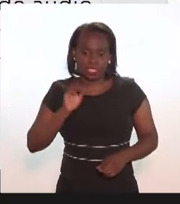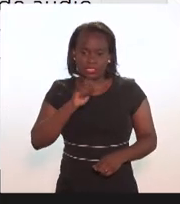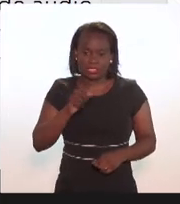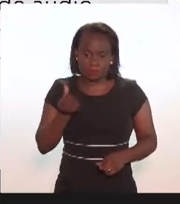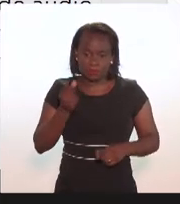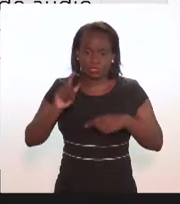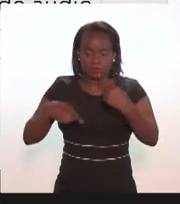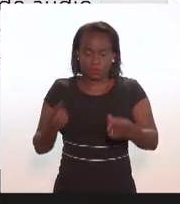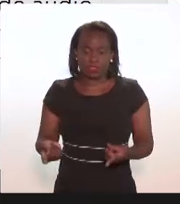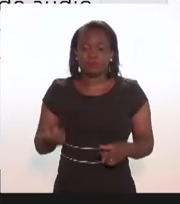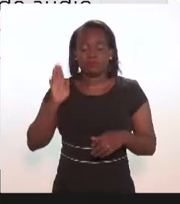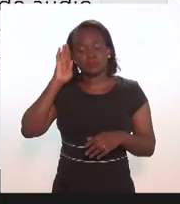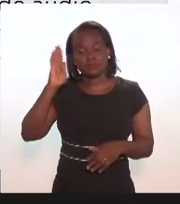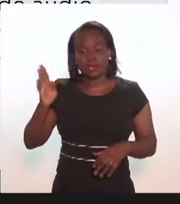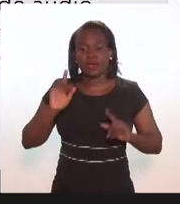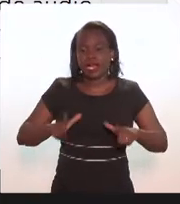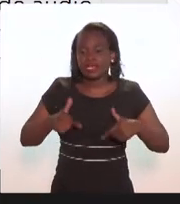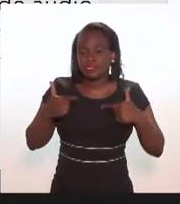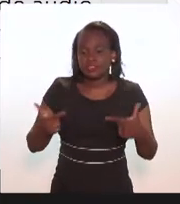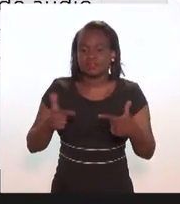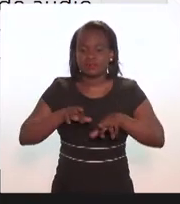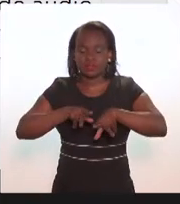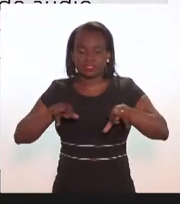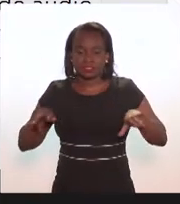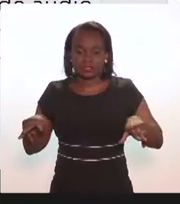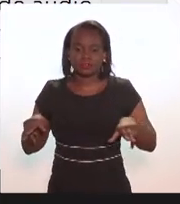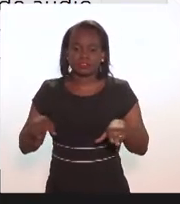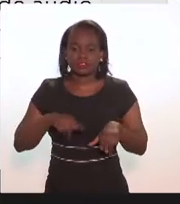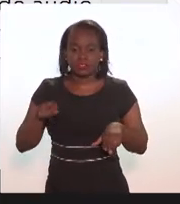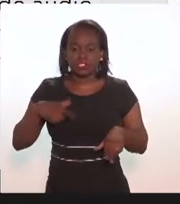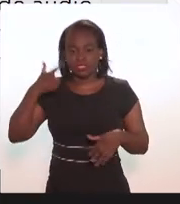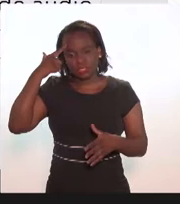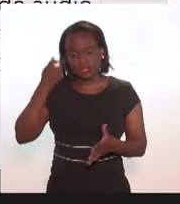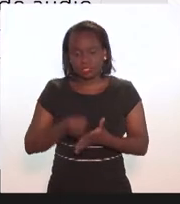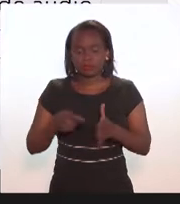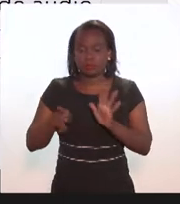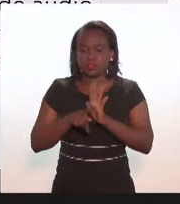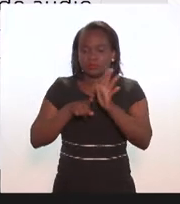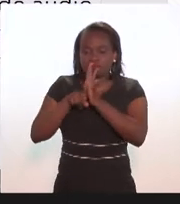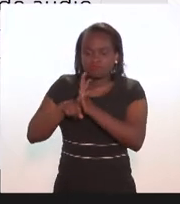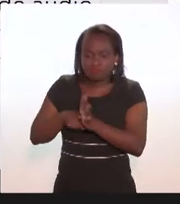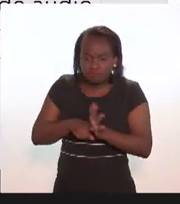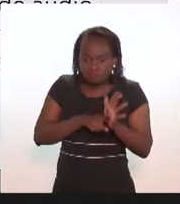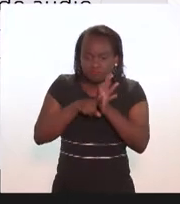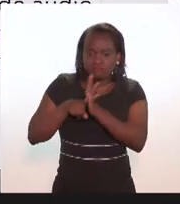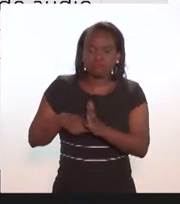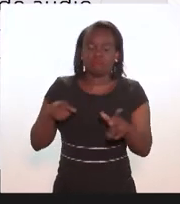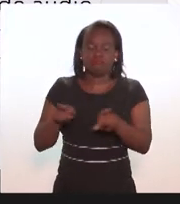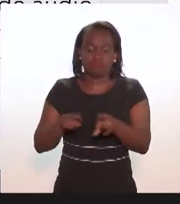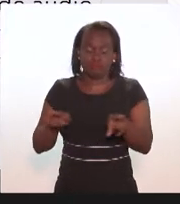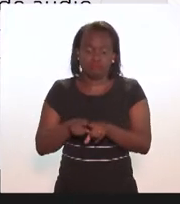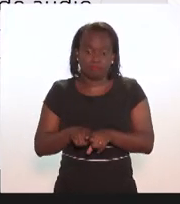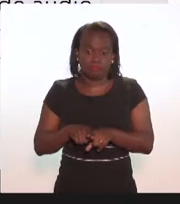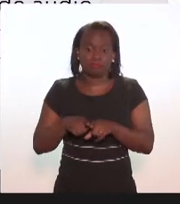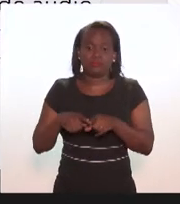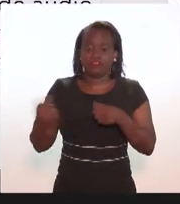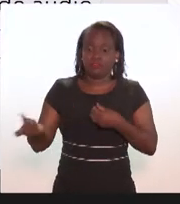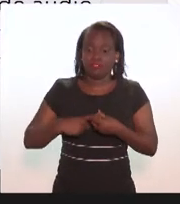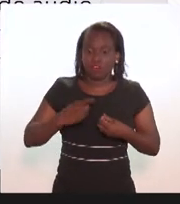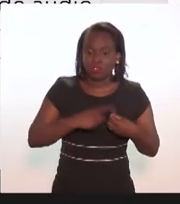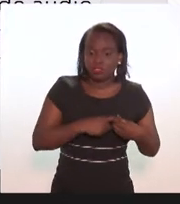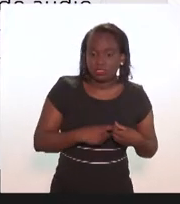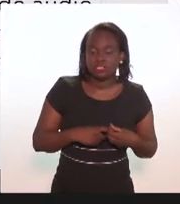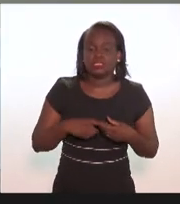semestre, especialmente por as ações que tomamos em termos de fiscalização e também na recuperação